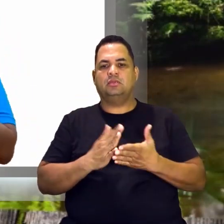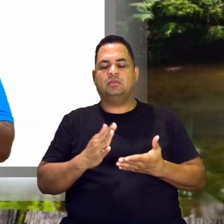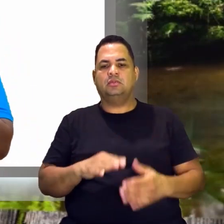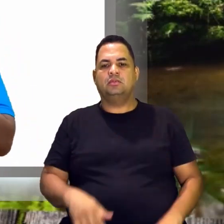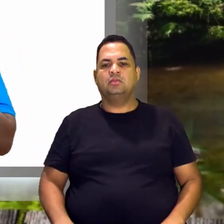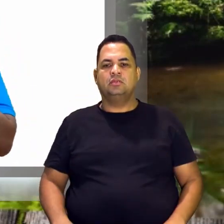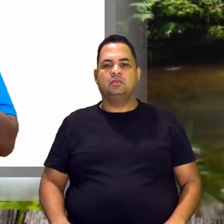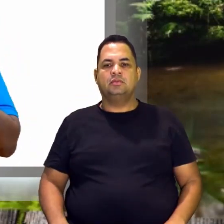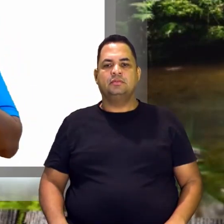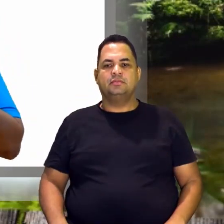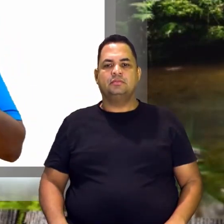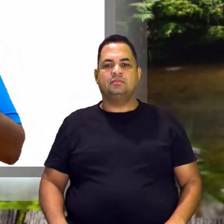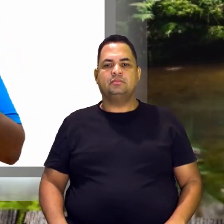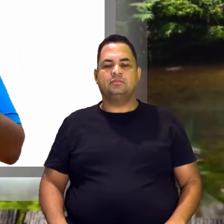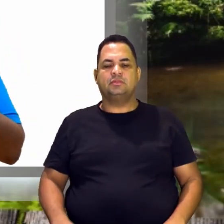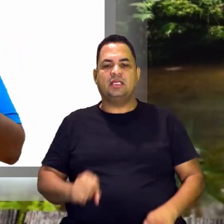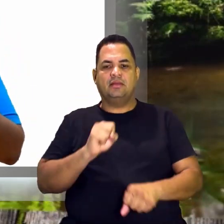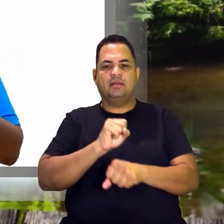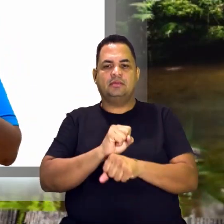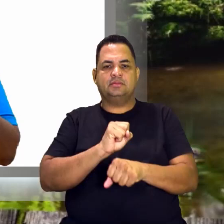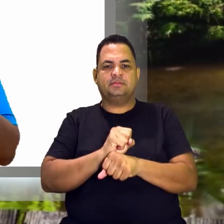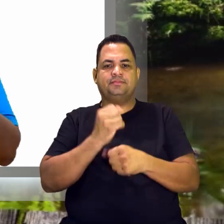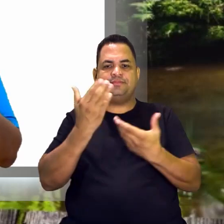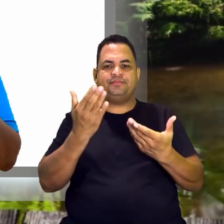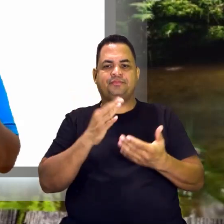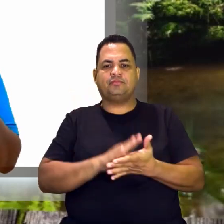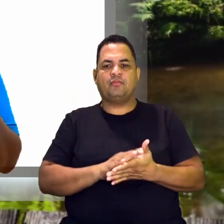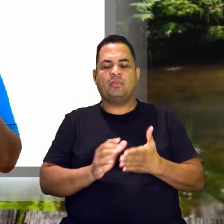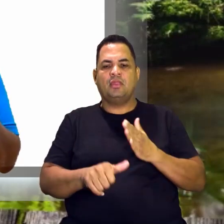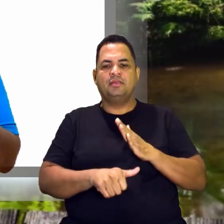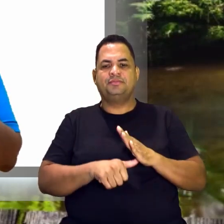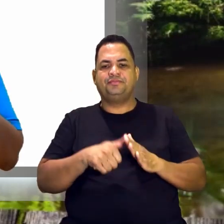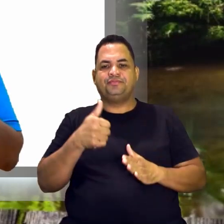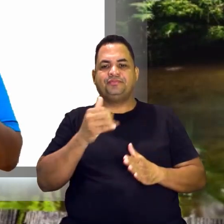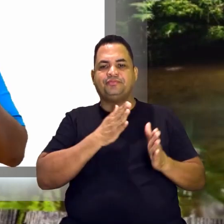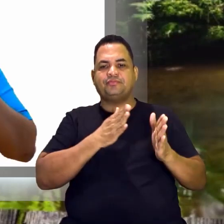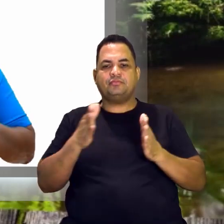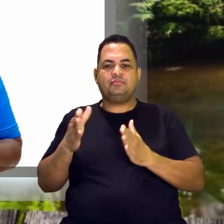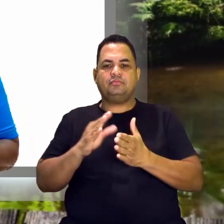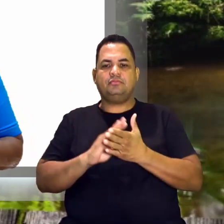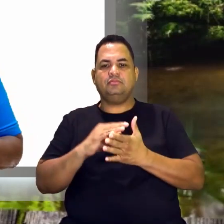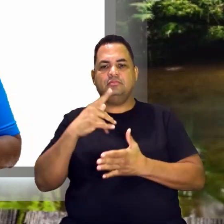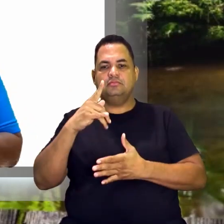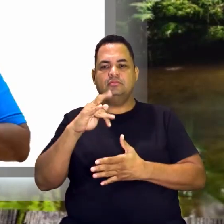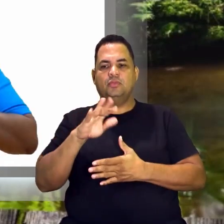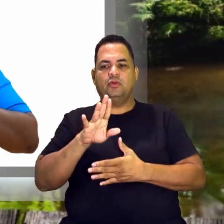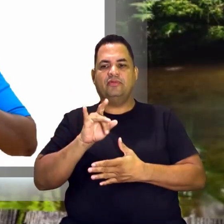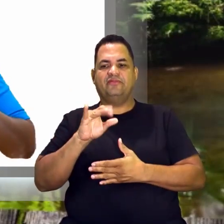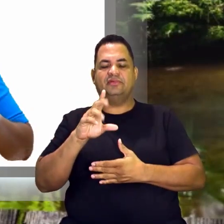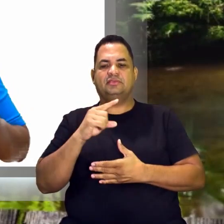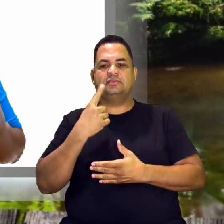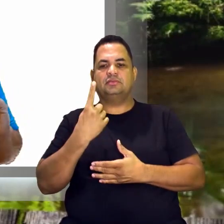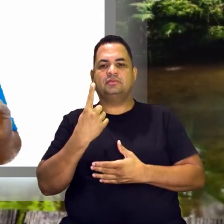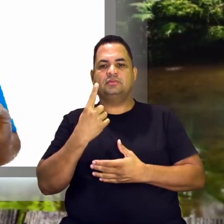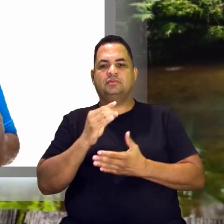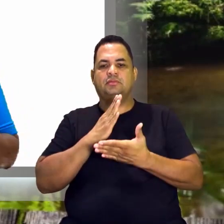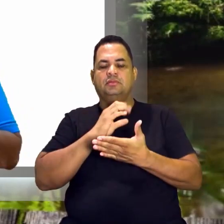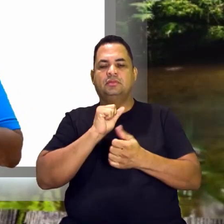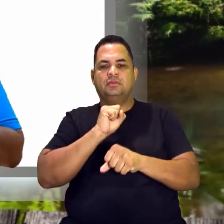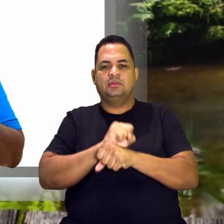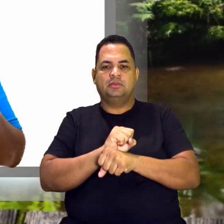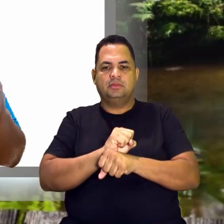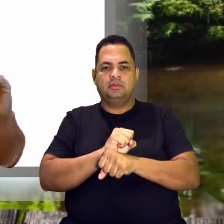aí ela vai ficar parada no que nós chamamos da primeira fase da meiose, que é a prófase 1. Vai ficar ali